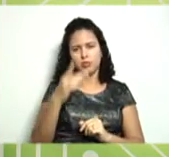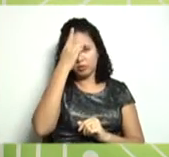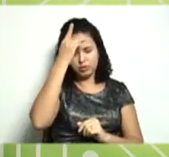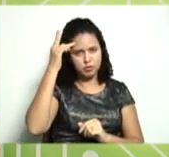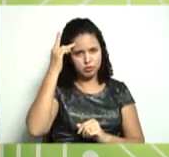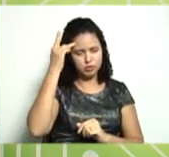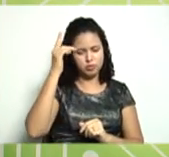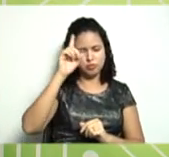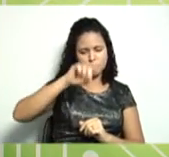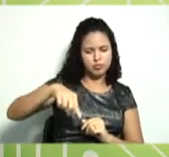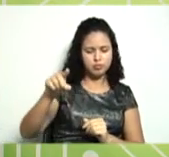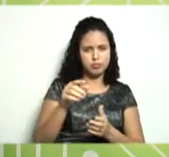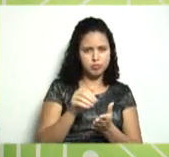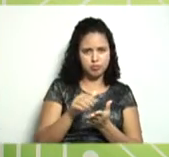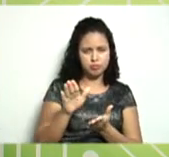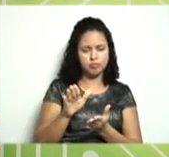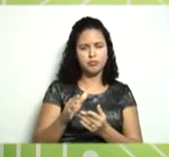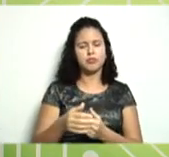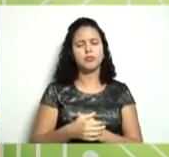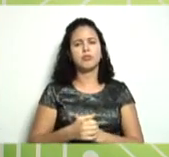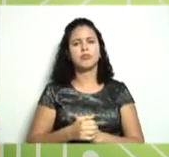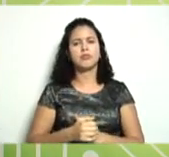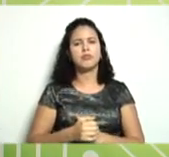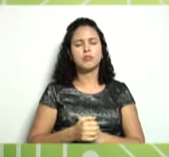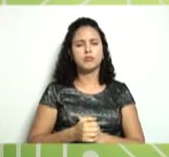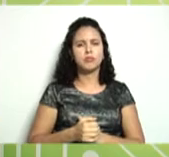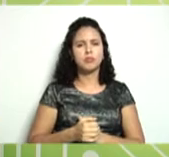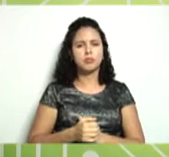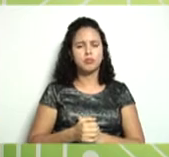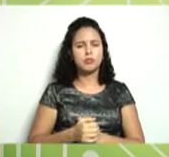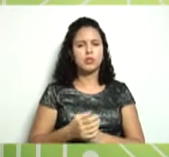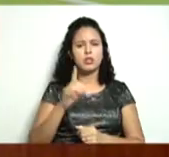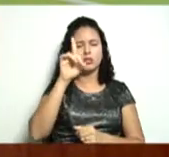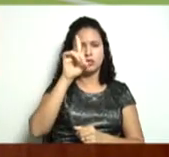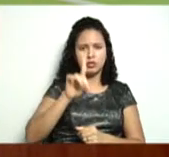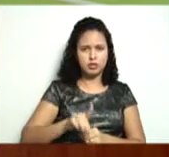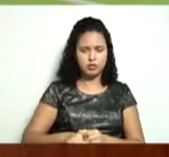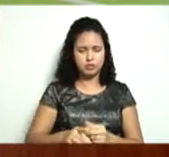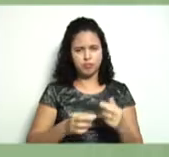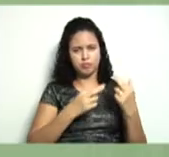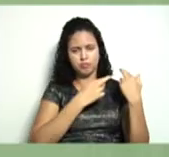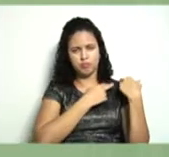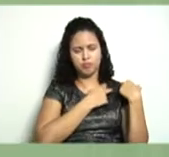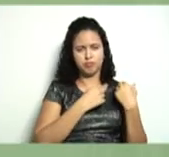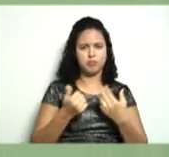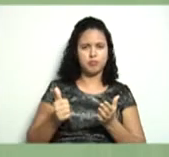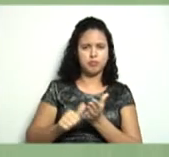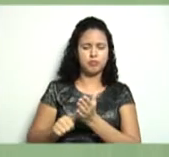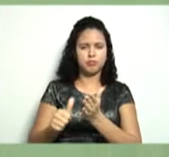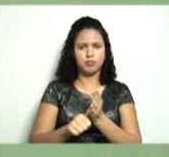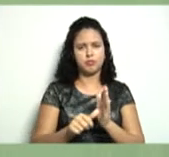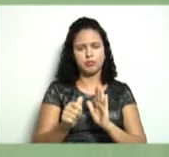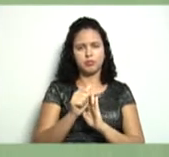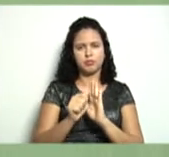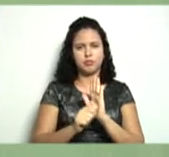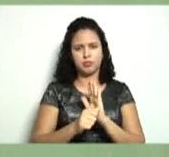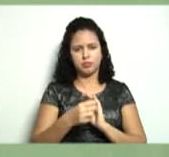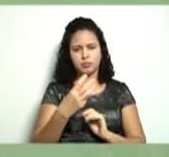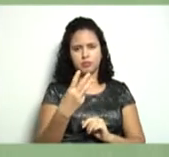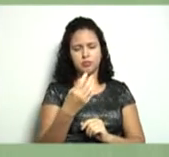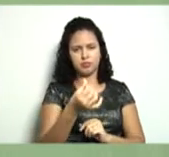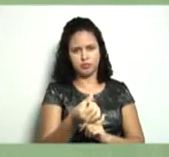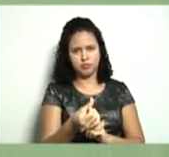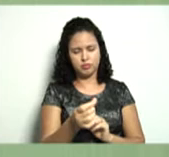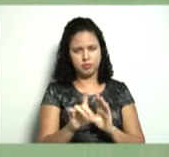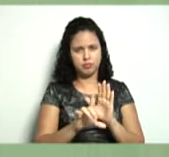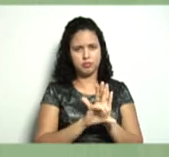das cooperativas, ok? Direitos e deveres dos associados. Conforme o artigo 36 da Lei